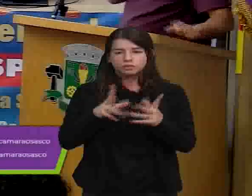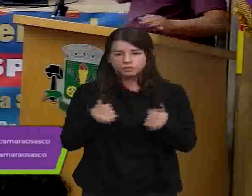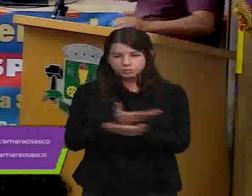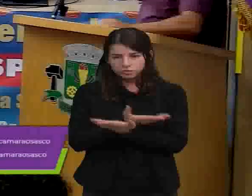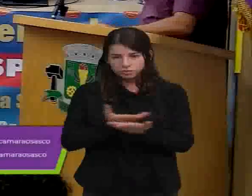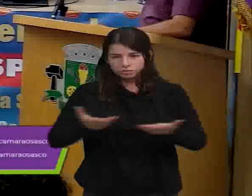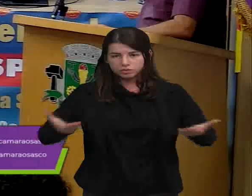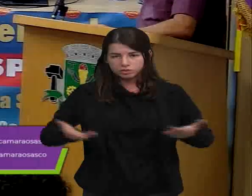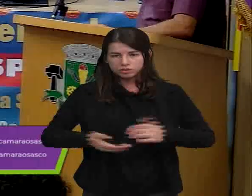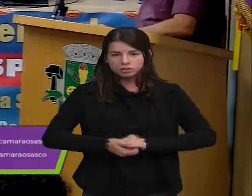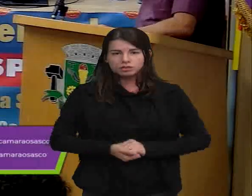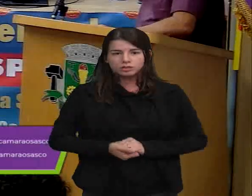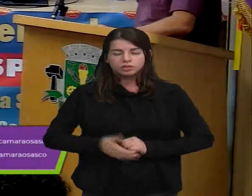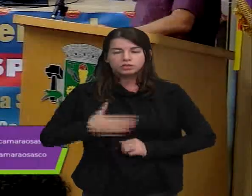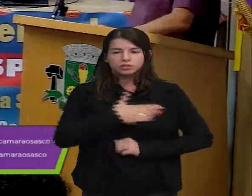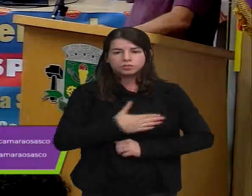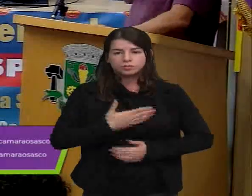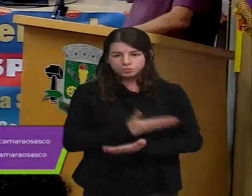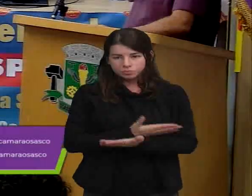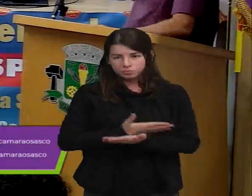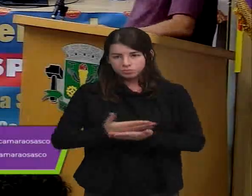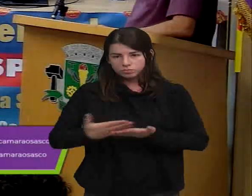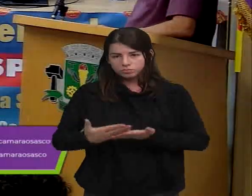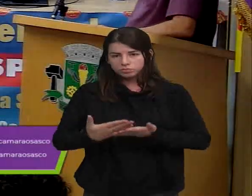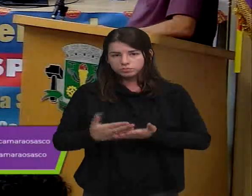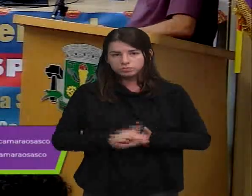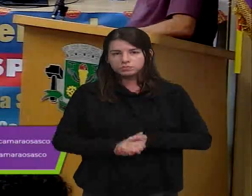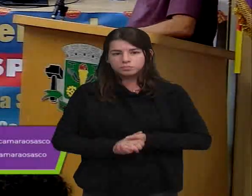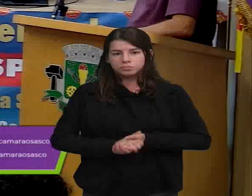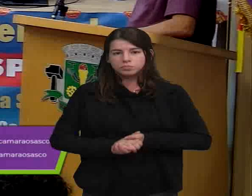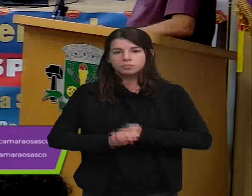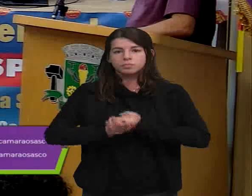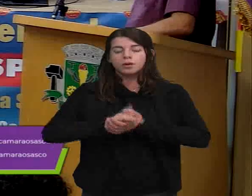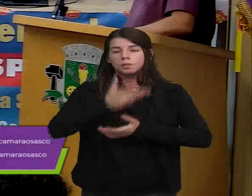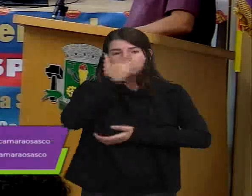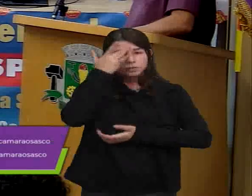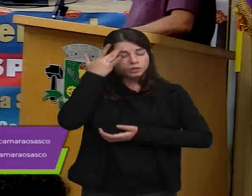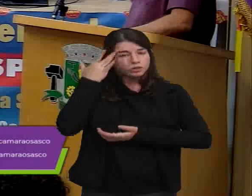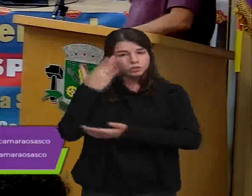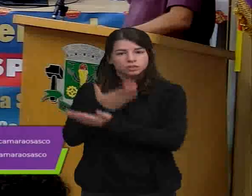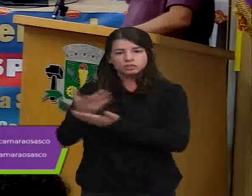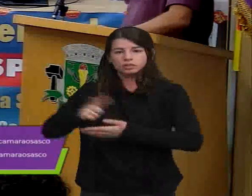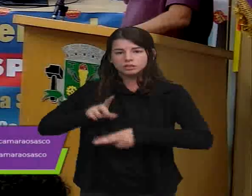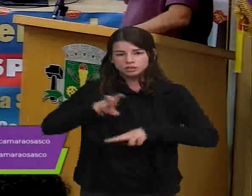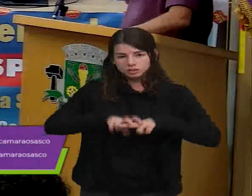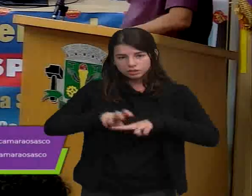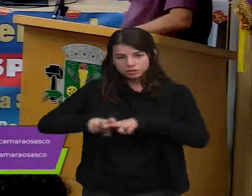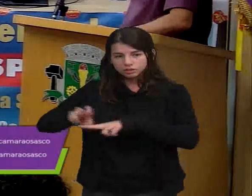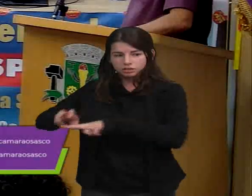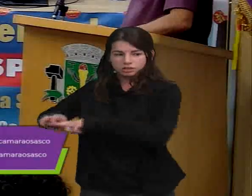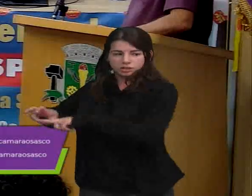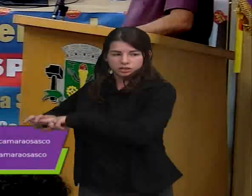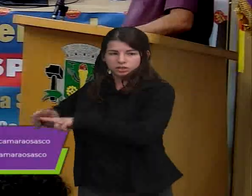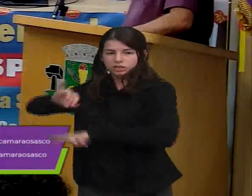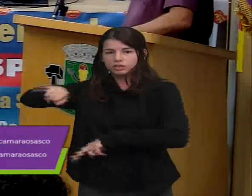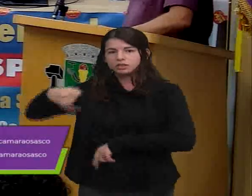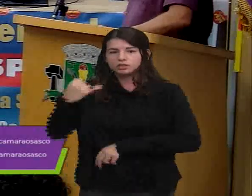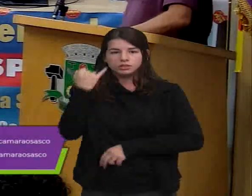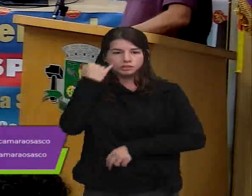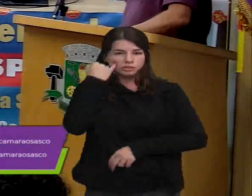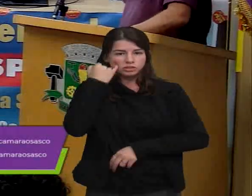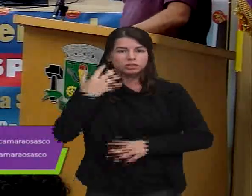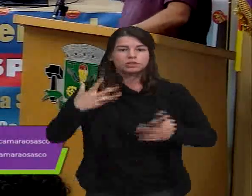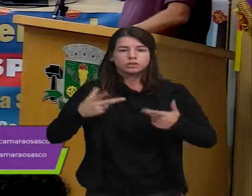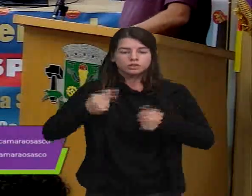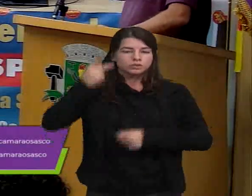a todas. Eu quero começar cumprimentando a mesa na pessoa da vereadora Juliana, e todos